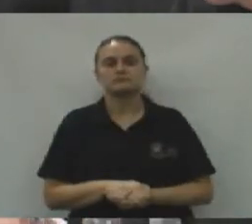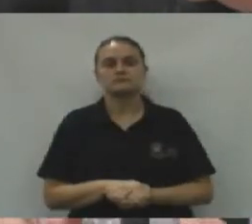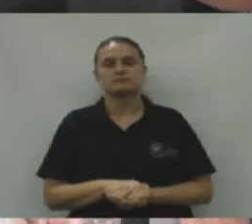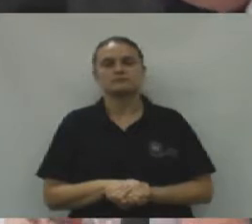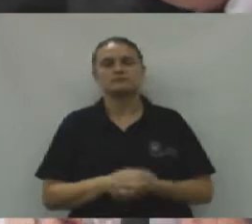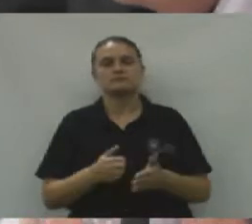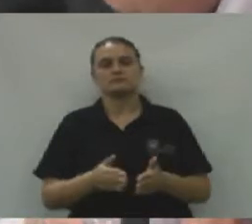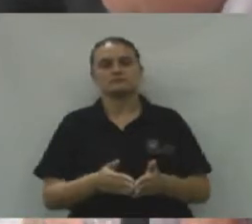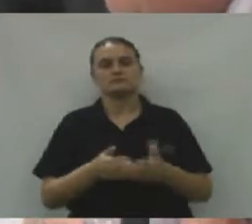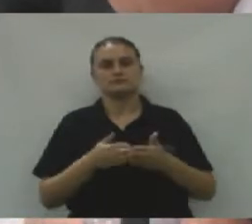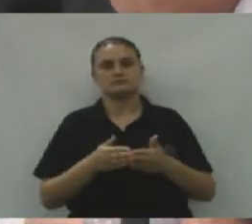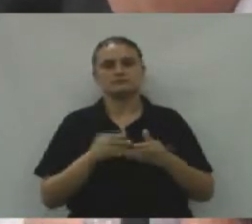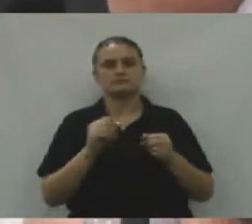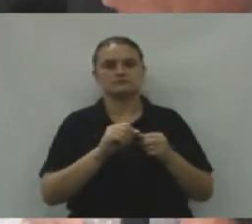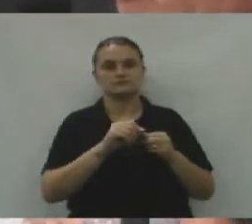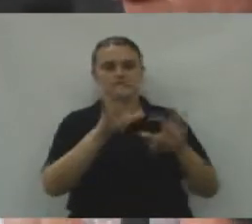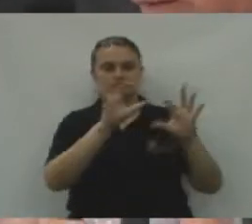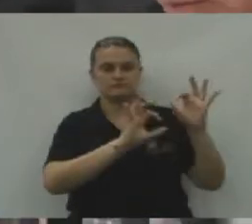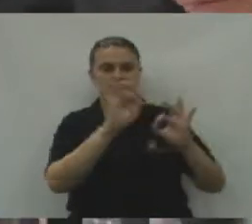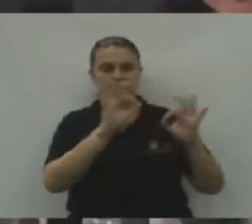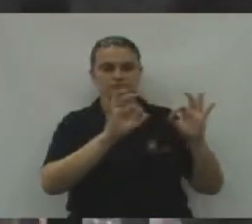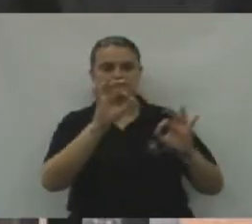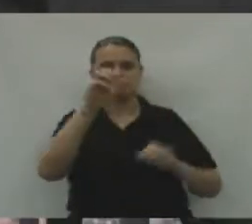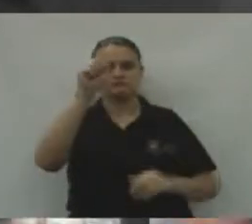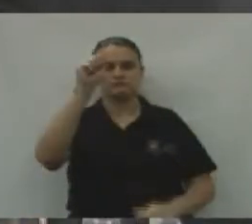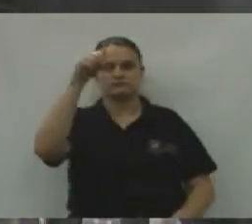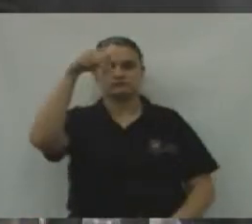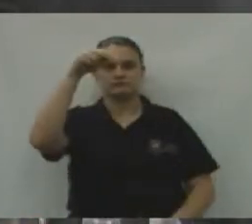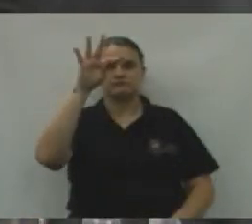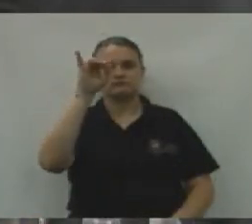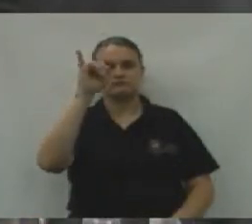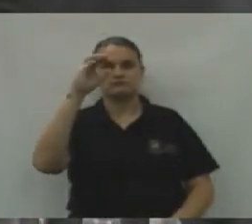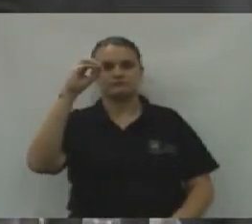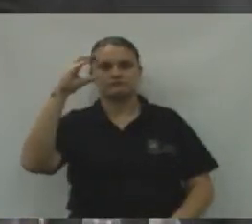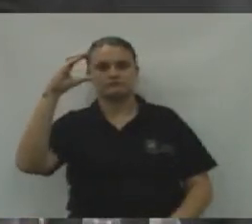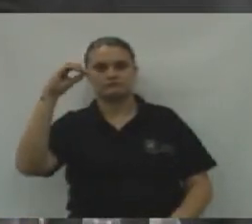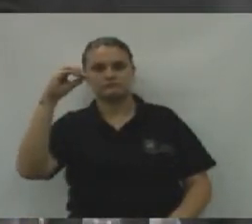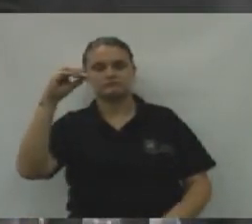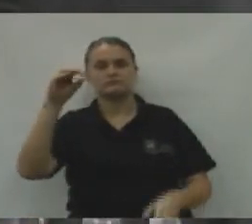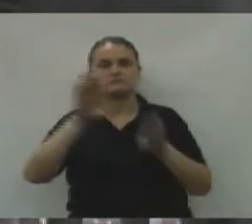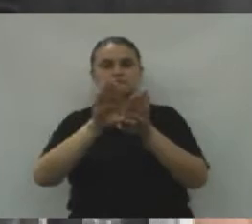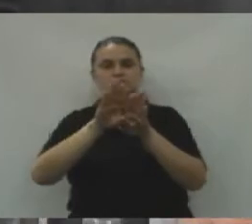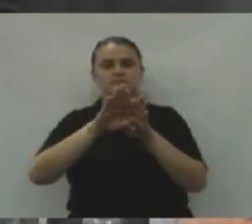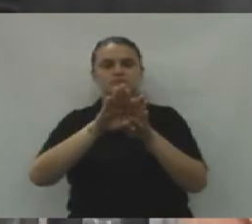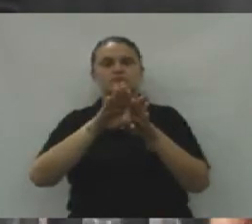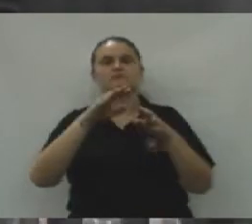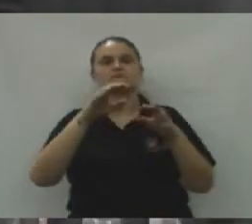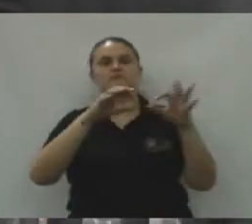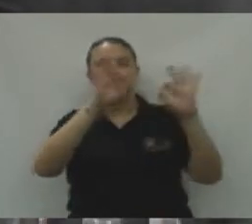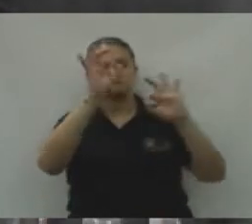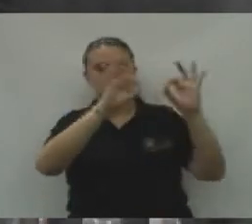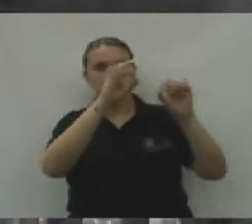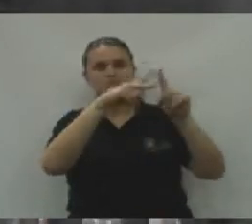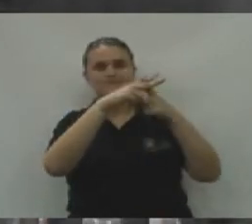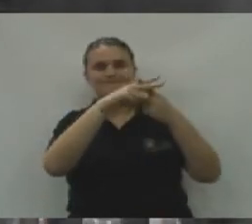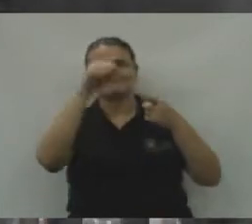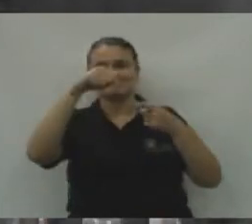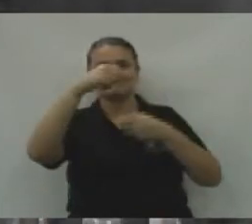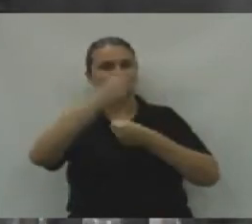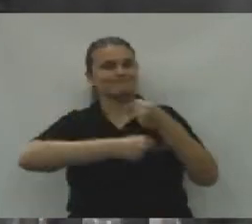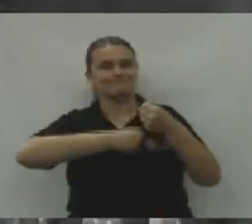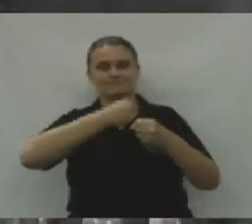O requerimento para a reforma do Antioco Pereira e do Pastucho, que eu tinha solicitado no início, a resposta veio que nesse ano